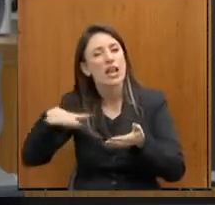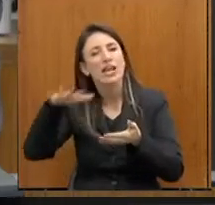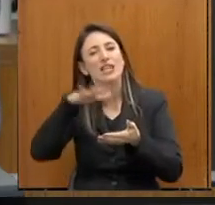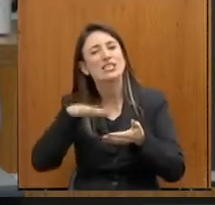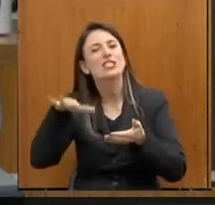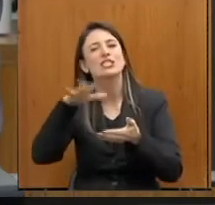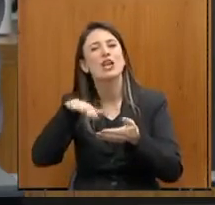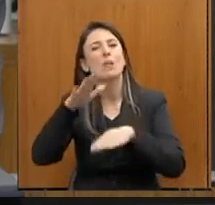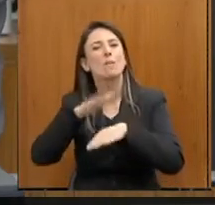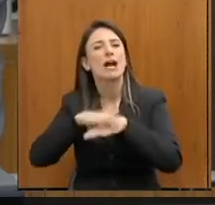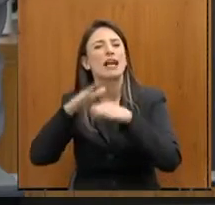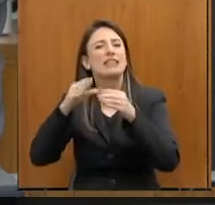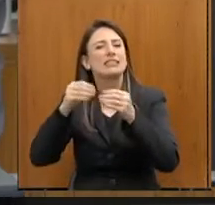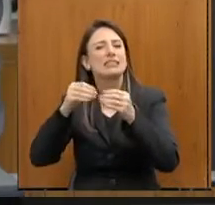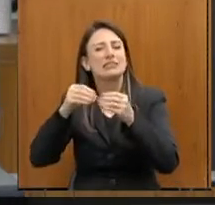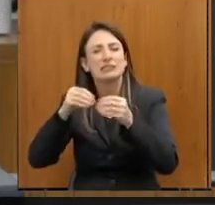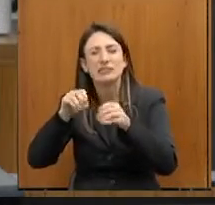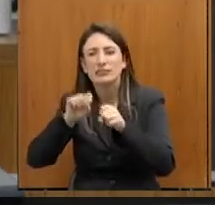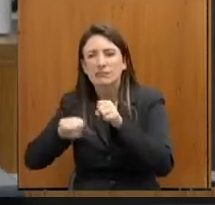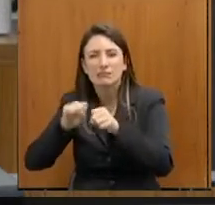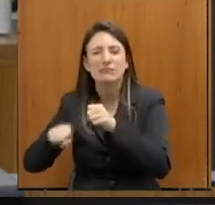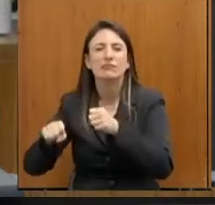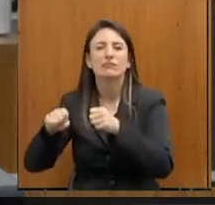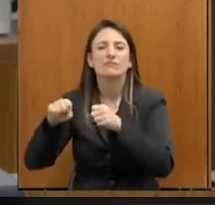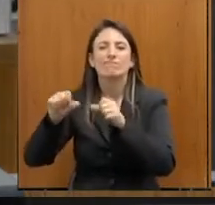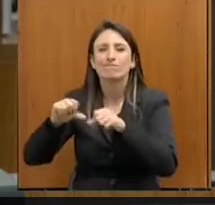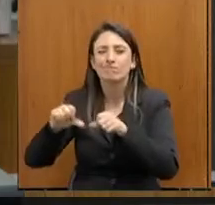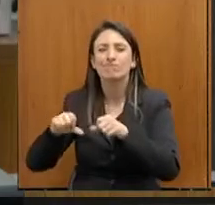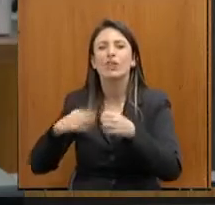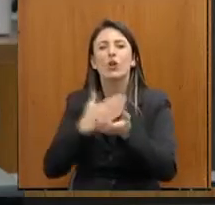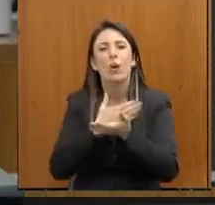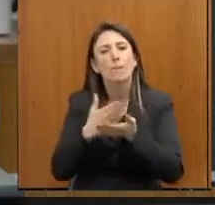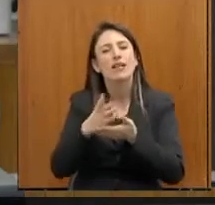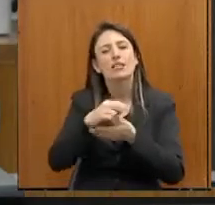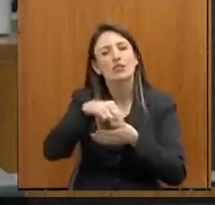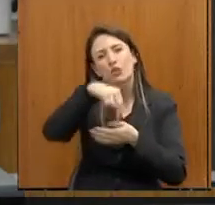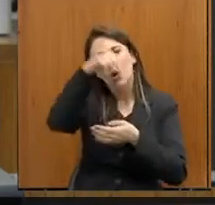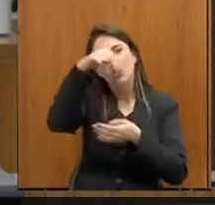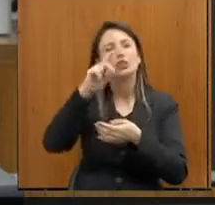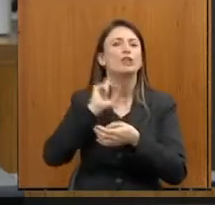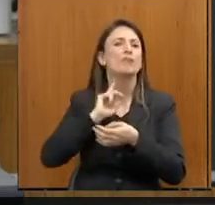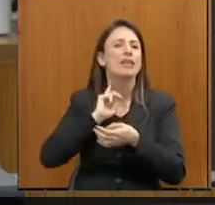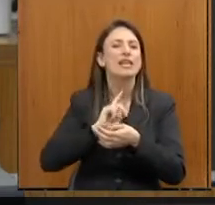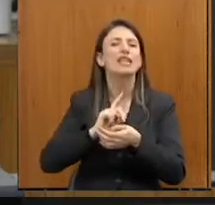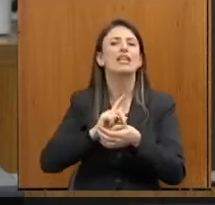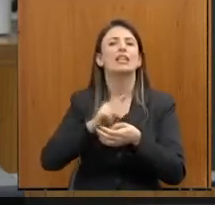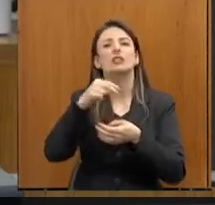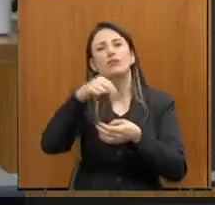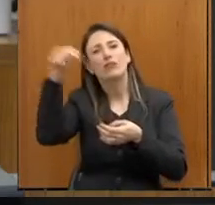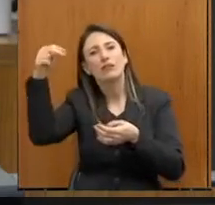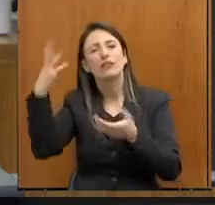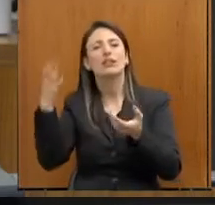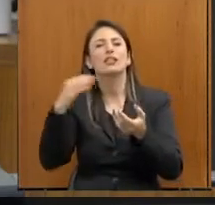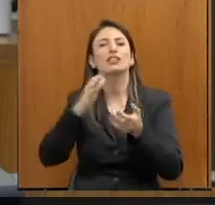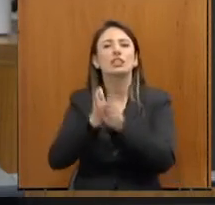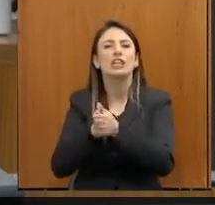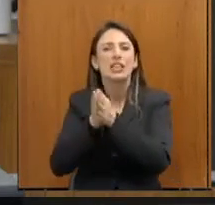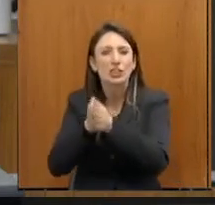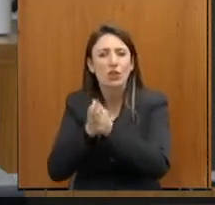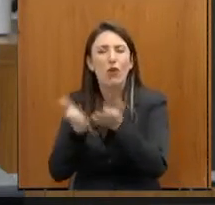é começa pelo Norte Minas pelo Noroeste pelo Jequitinhonha né pelo rio doce